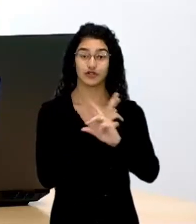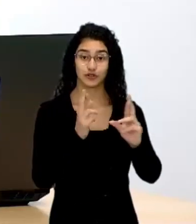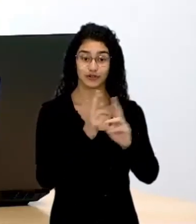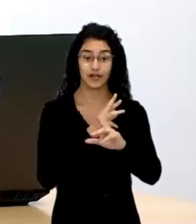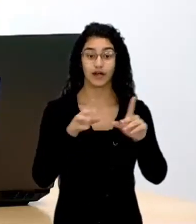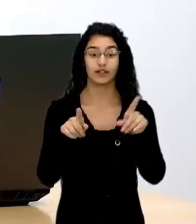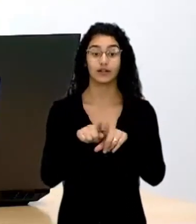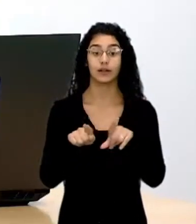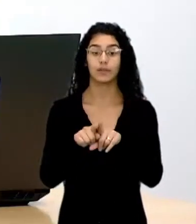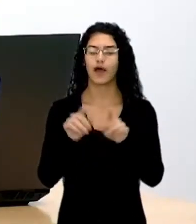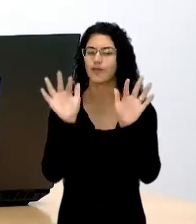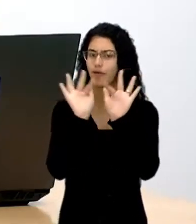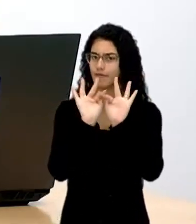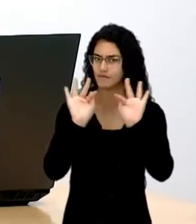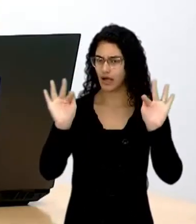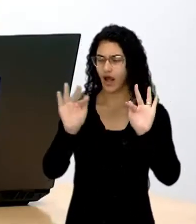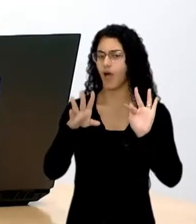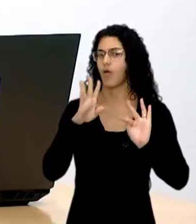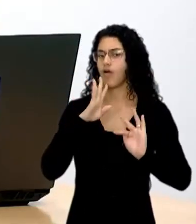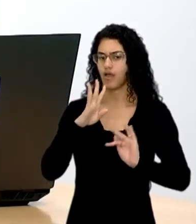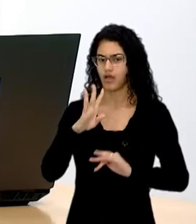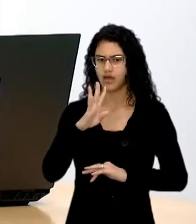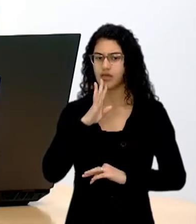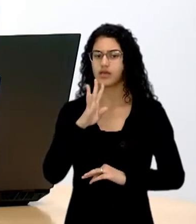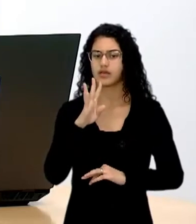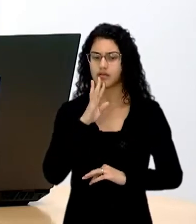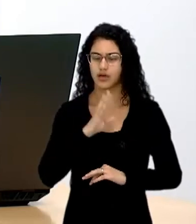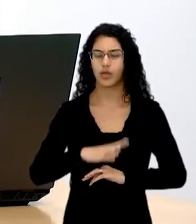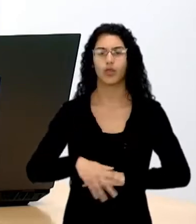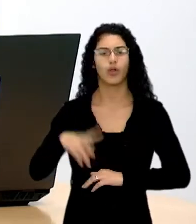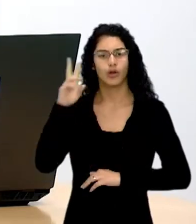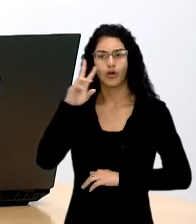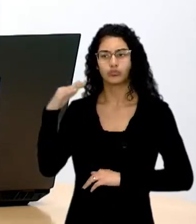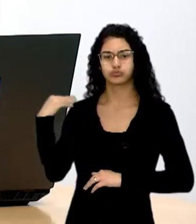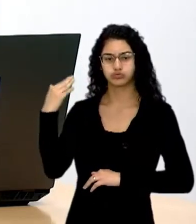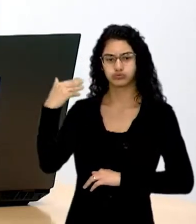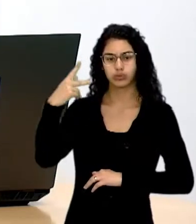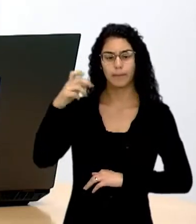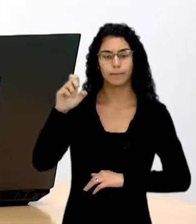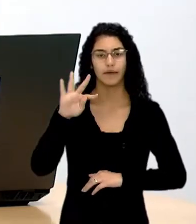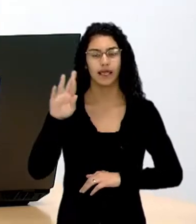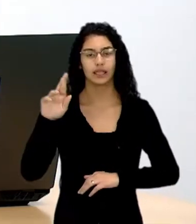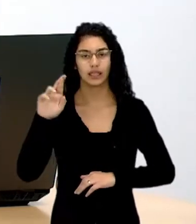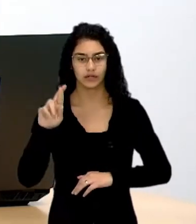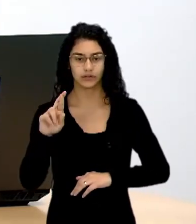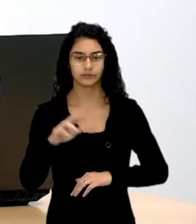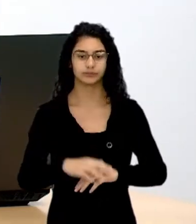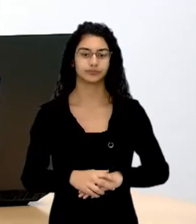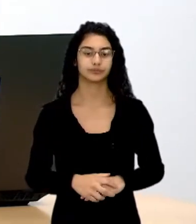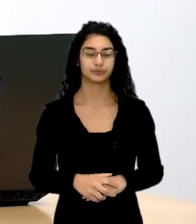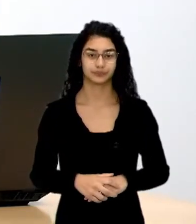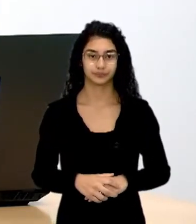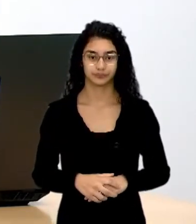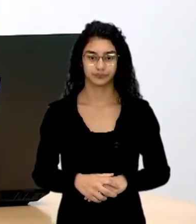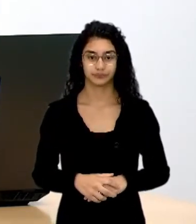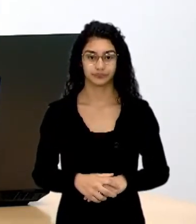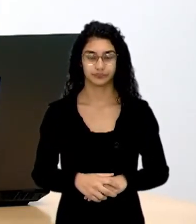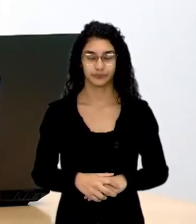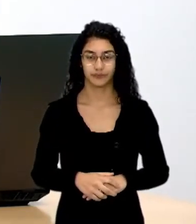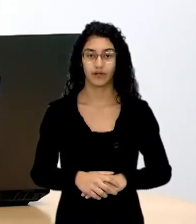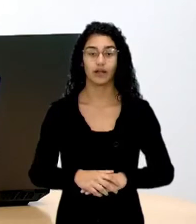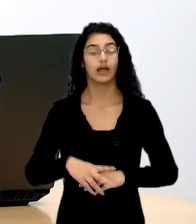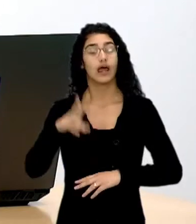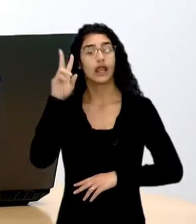justamente a uma frase muito conhecida do historiador Peter Burke, que diz: a função do historiador é lembrar